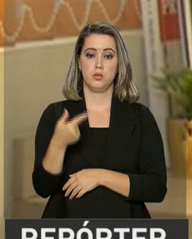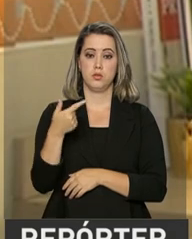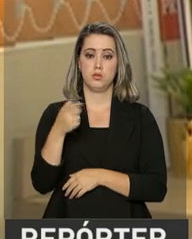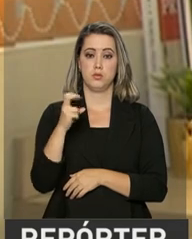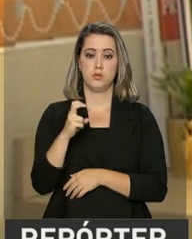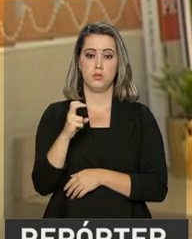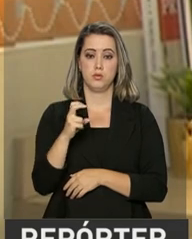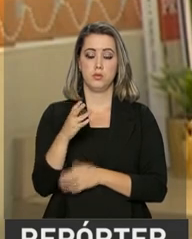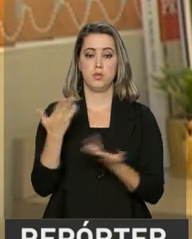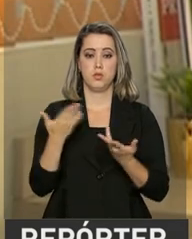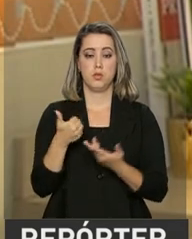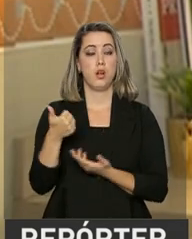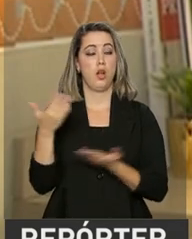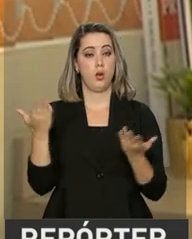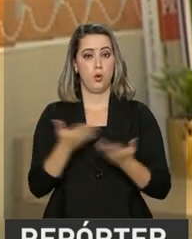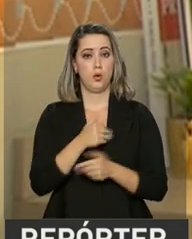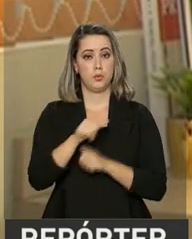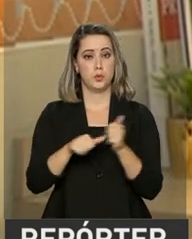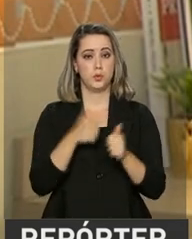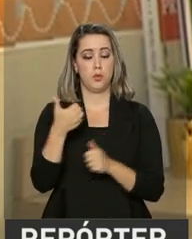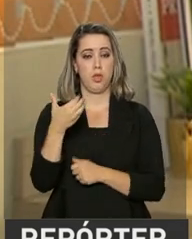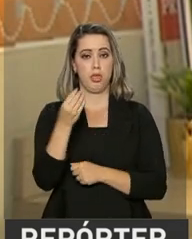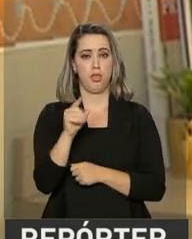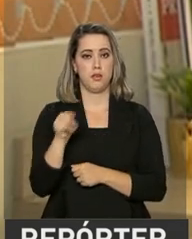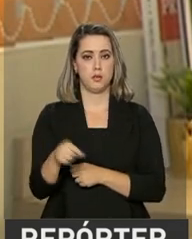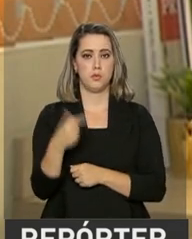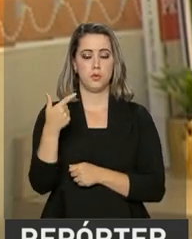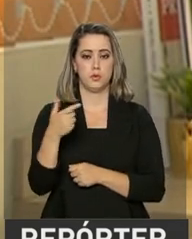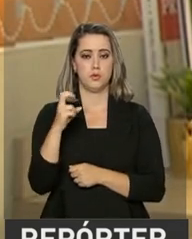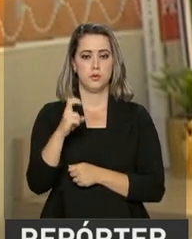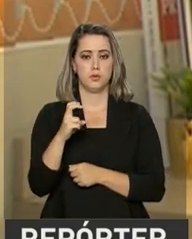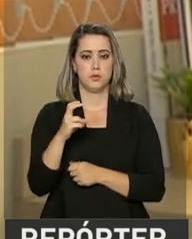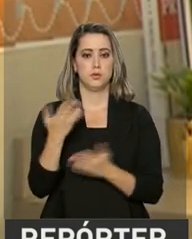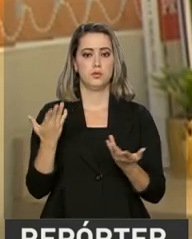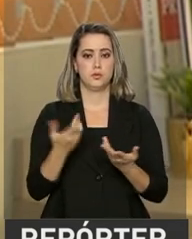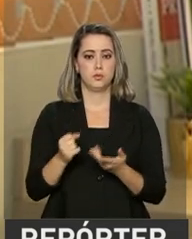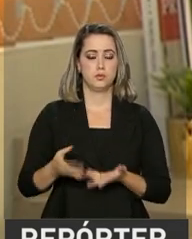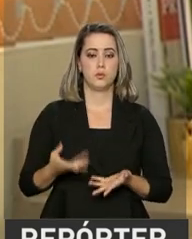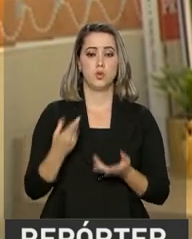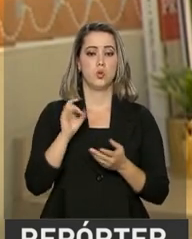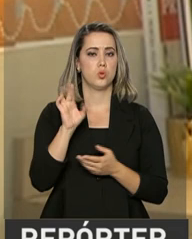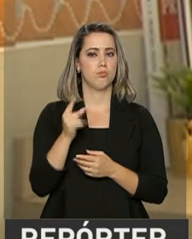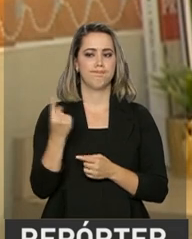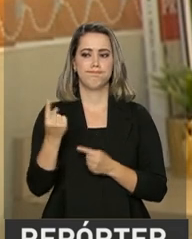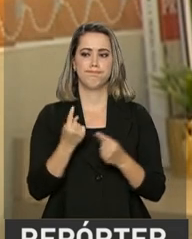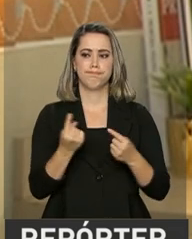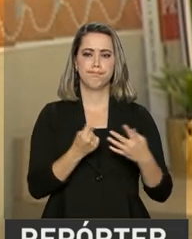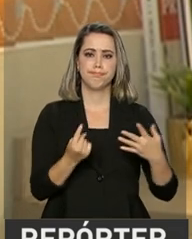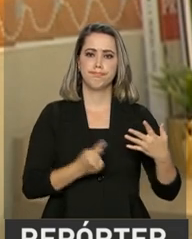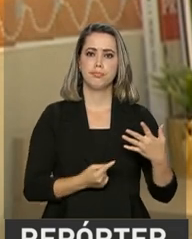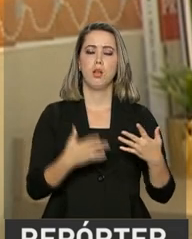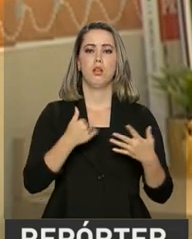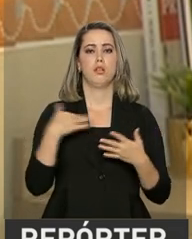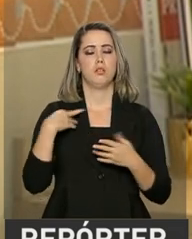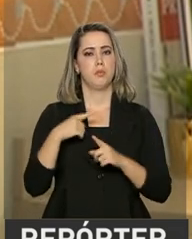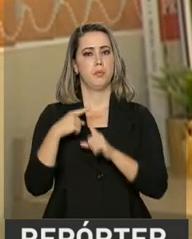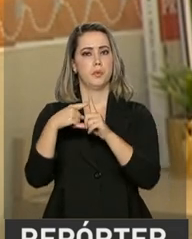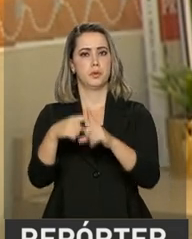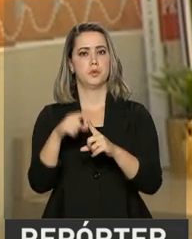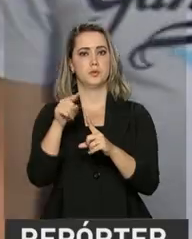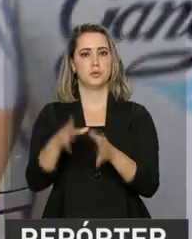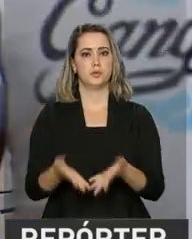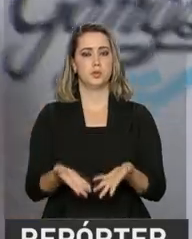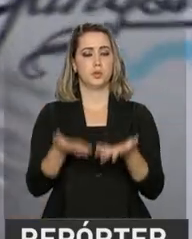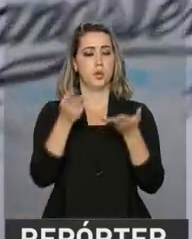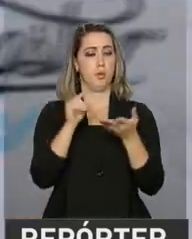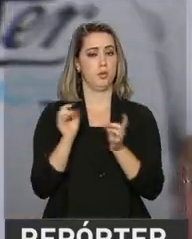10,25 Além disso você teve a injeção do FGTS das Condes nativas Então são alguns fatores que colaboram positivamente para Esse aumento de